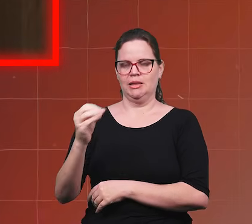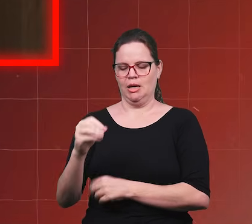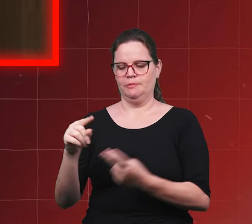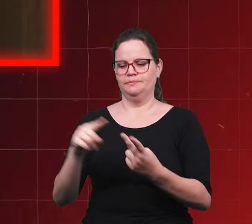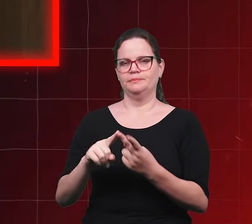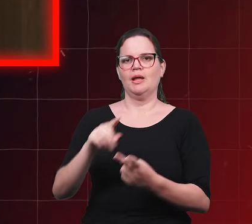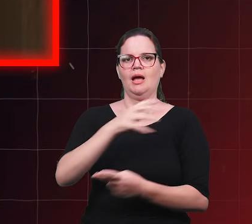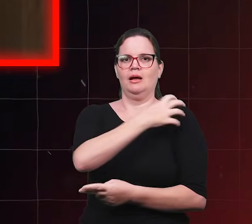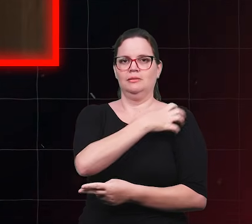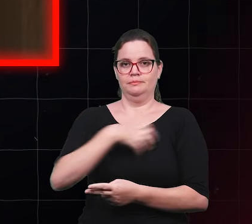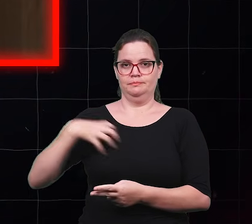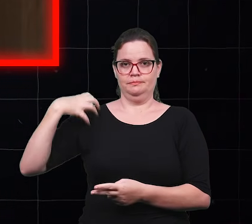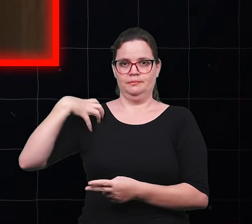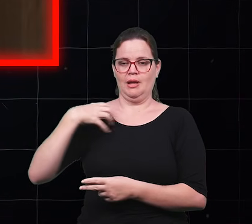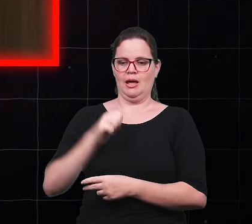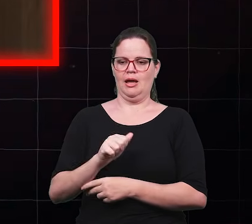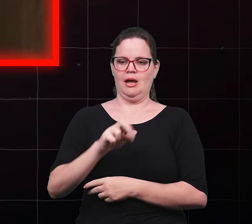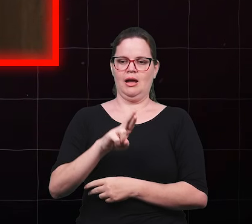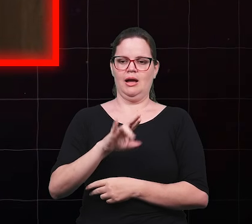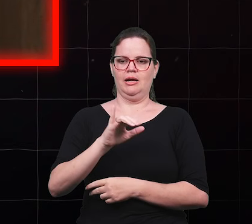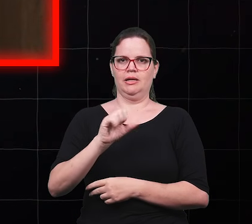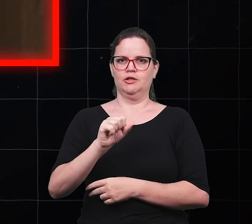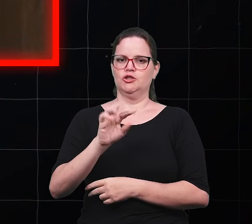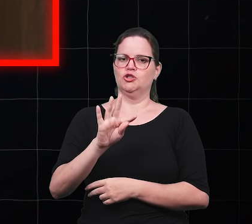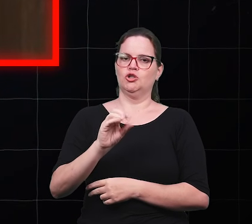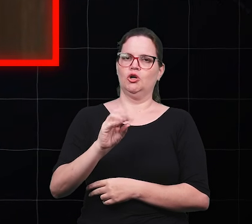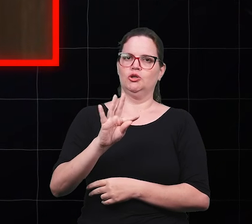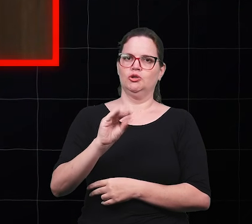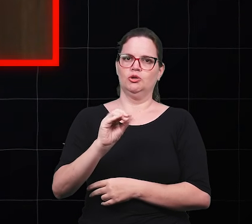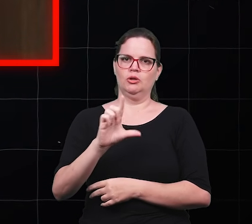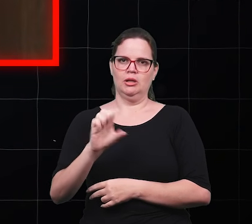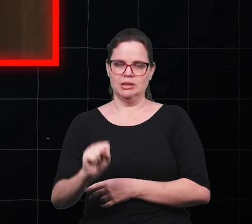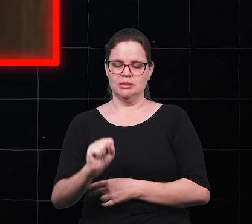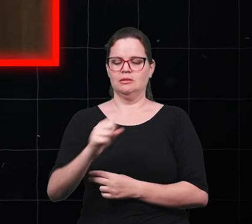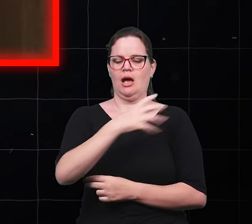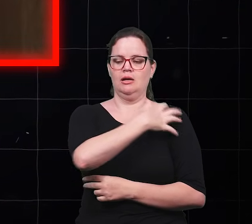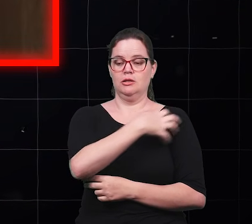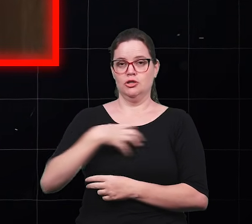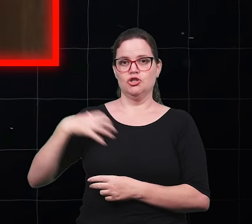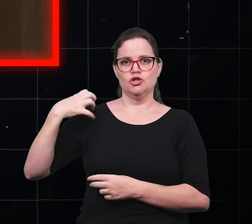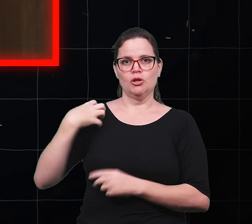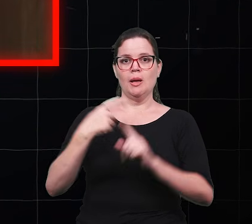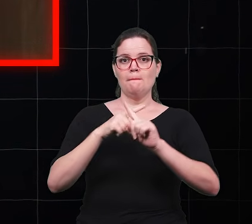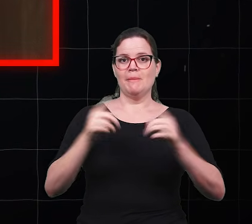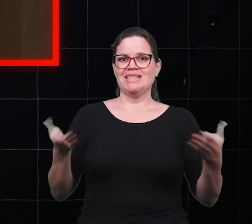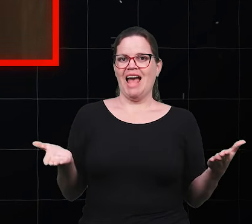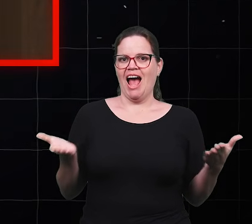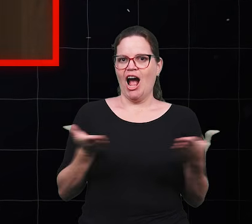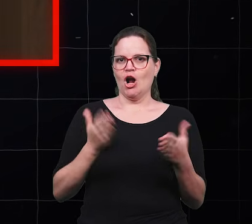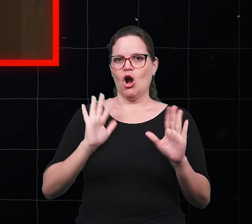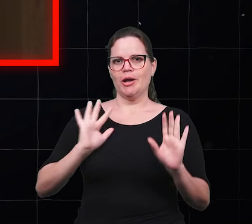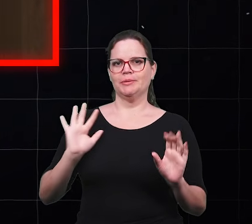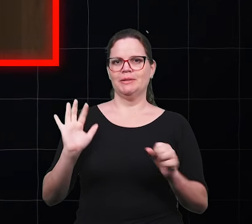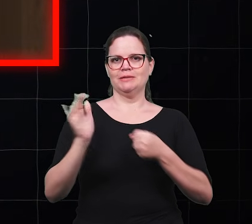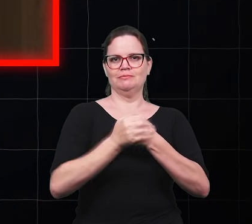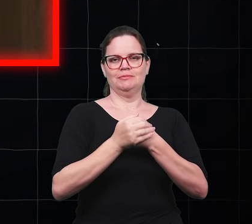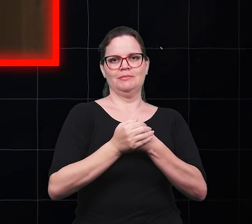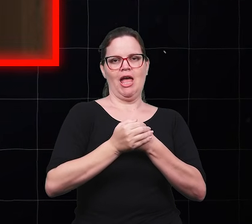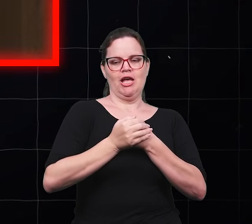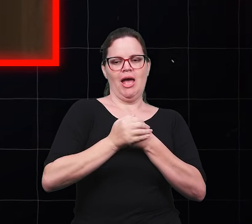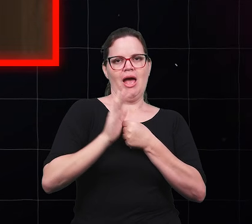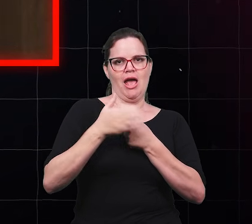uma nova roupagem, a roupa cristã. Então, qual é o maior efeito disso? Substituir